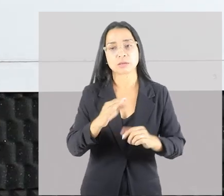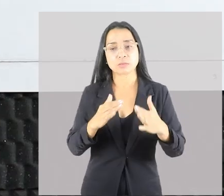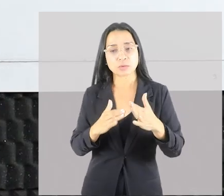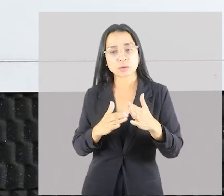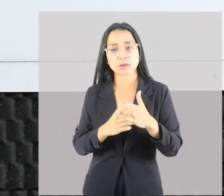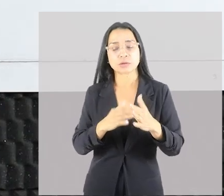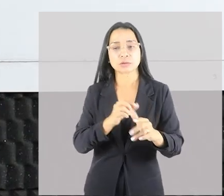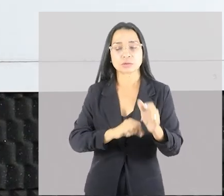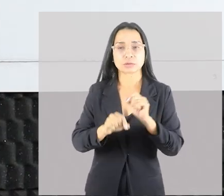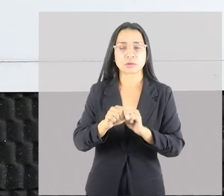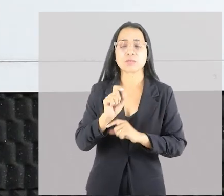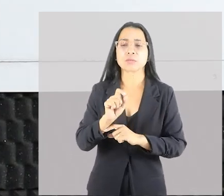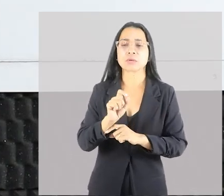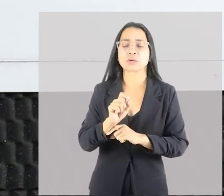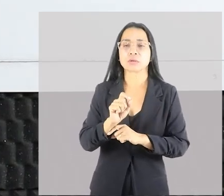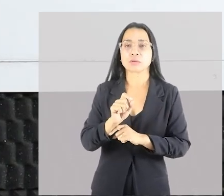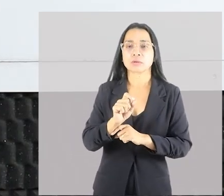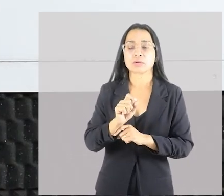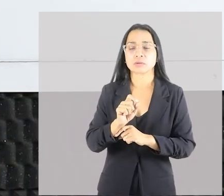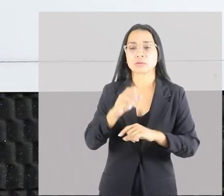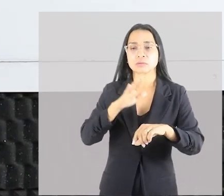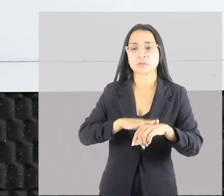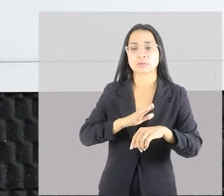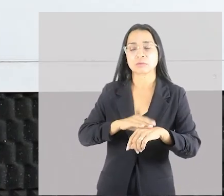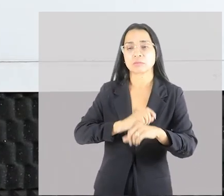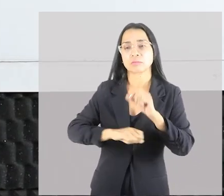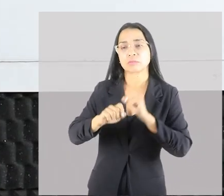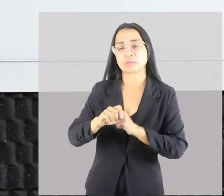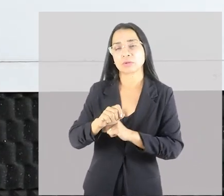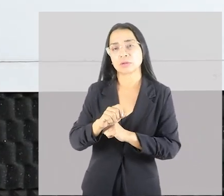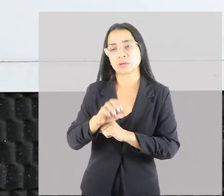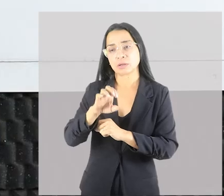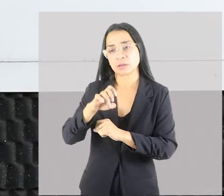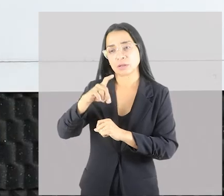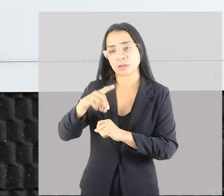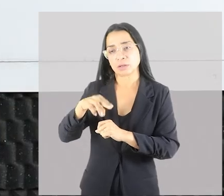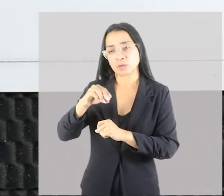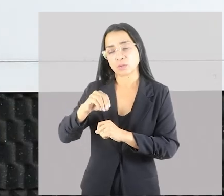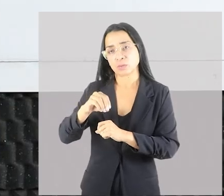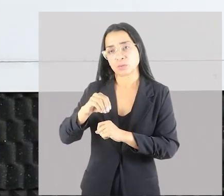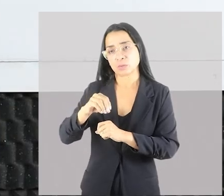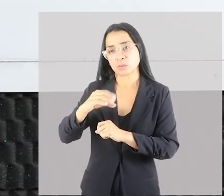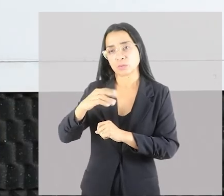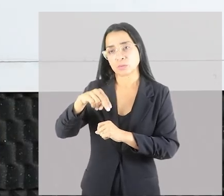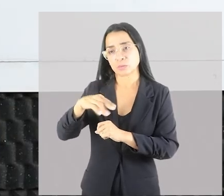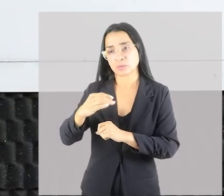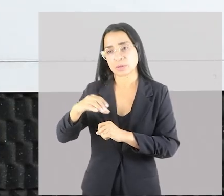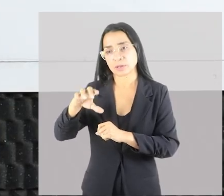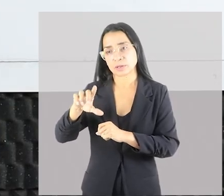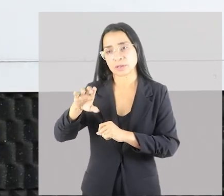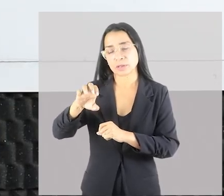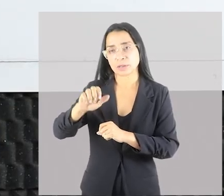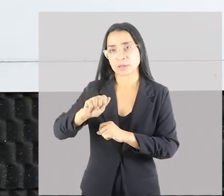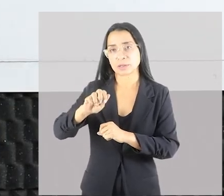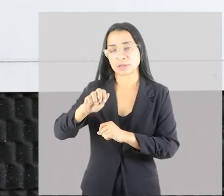Essas enzimas de restrição, elas também são chamadas de endonucleases, tá? Vou repetir,